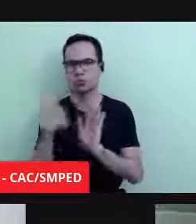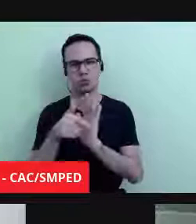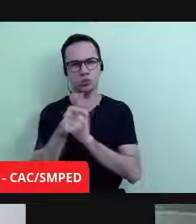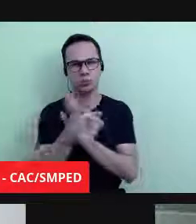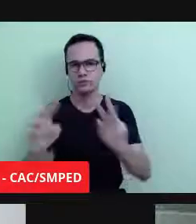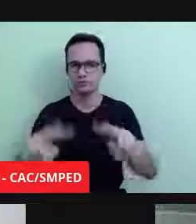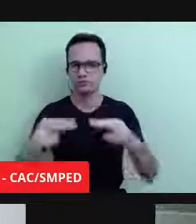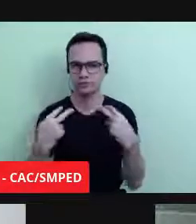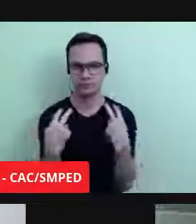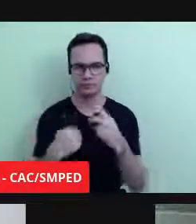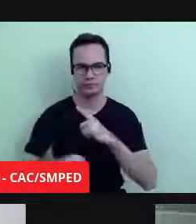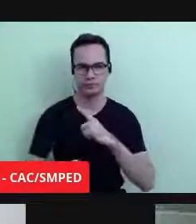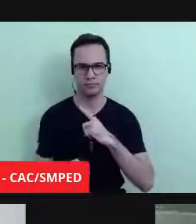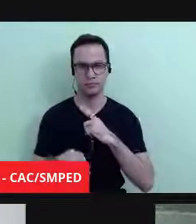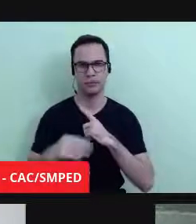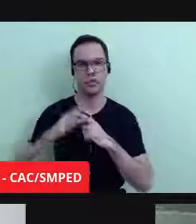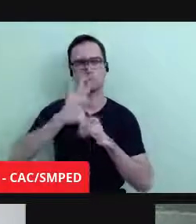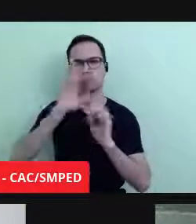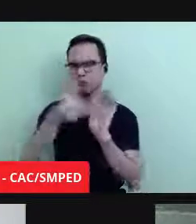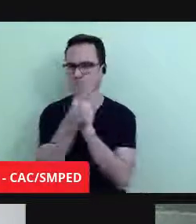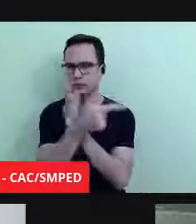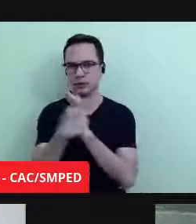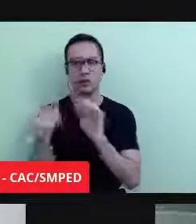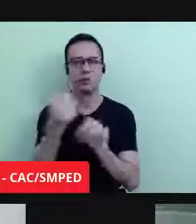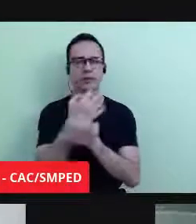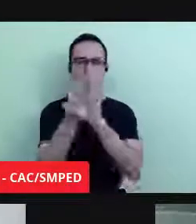assistiram, a todas as lives também.